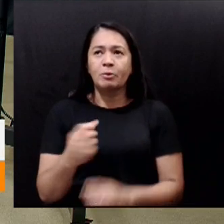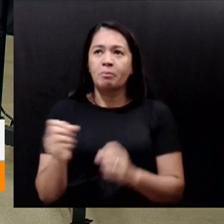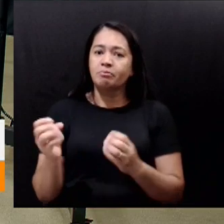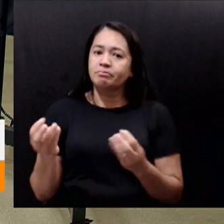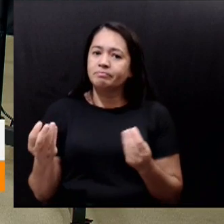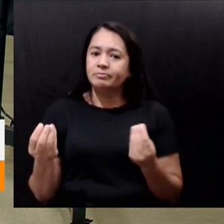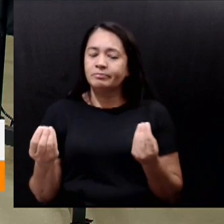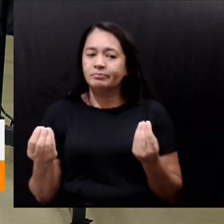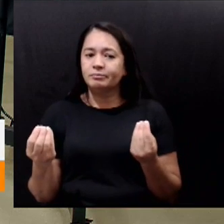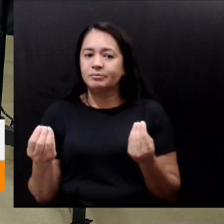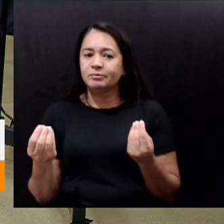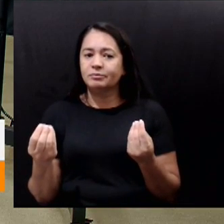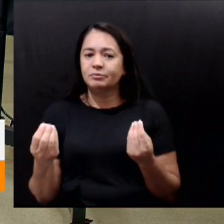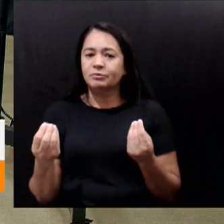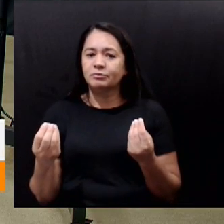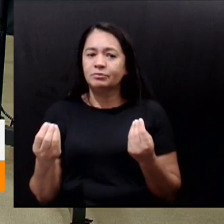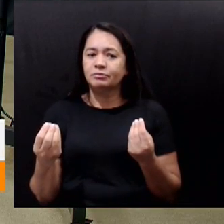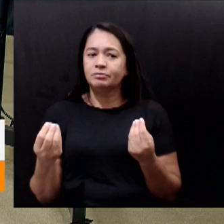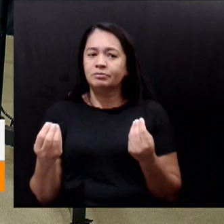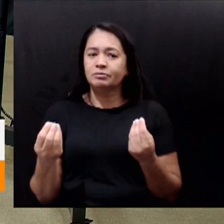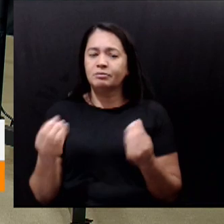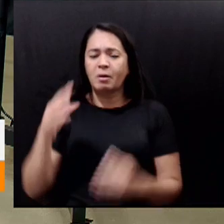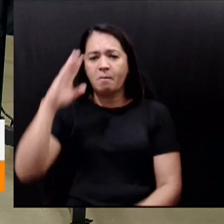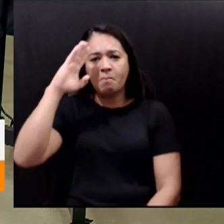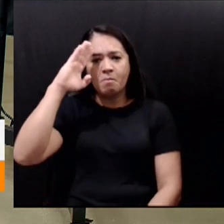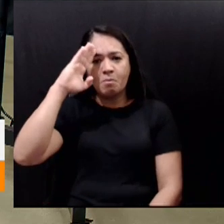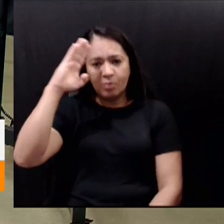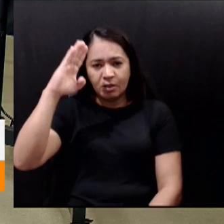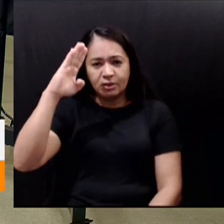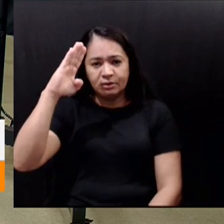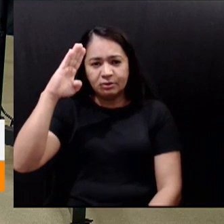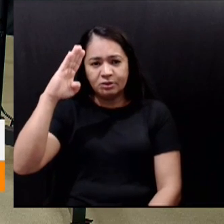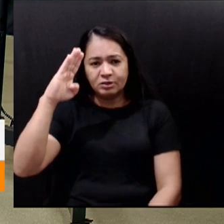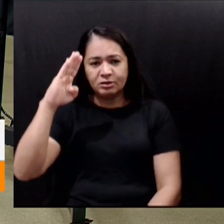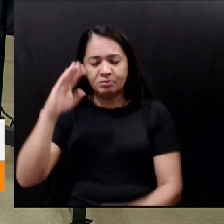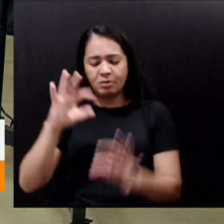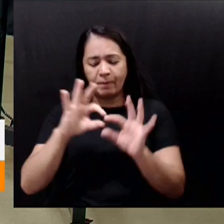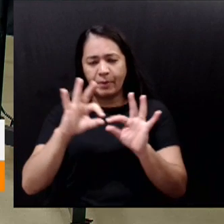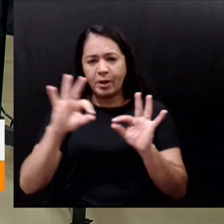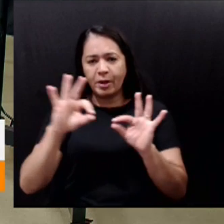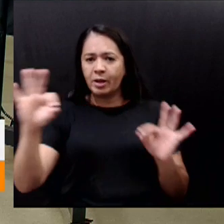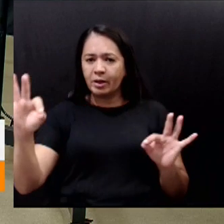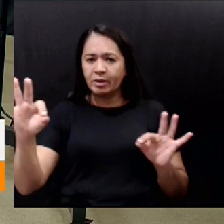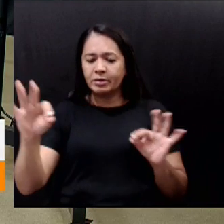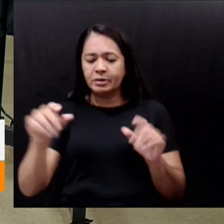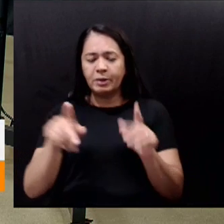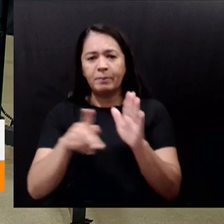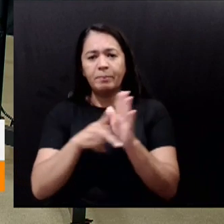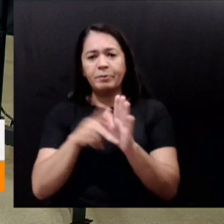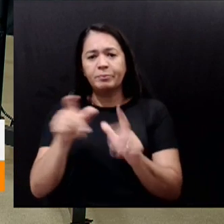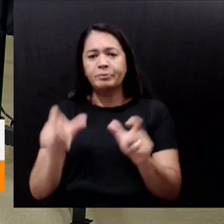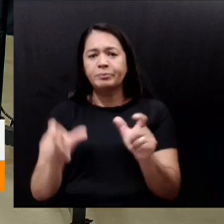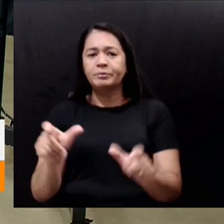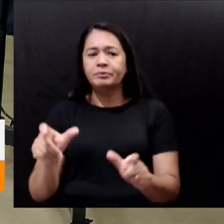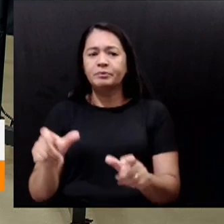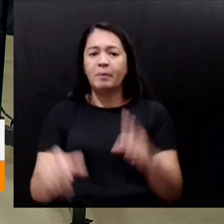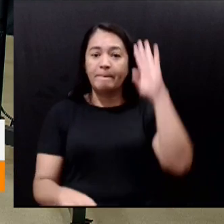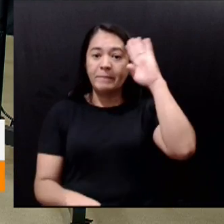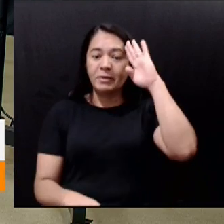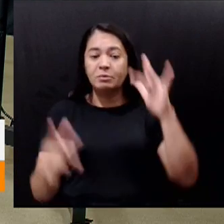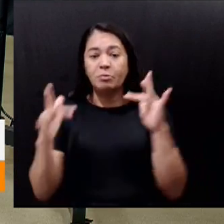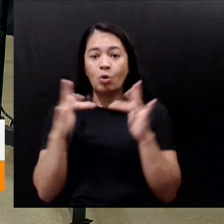colocar como principal nesse distanciamento das pessoas, principalmente contato com o